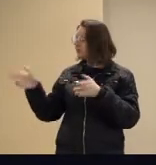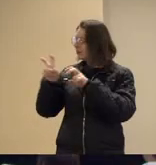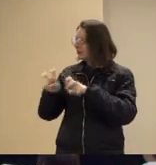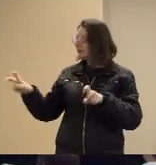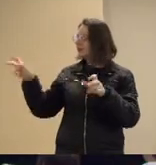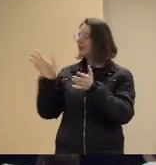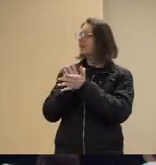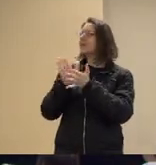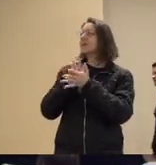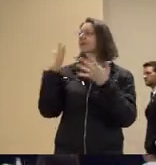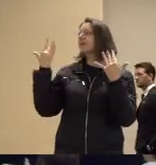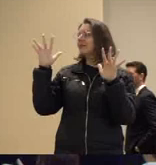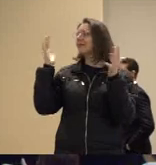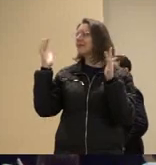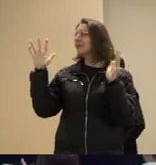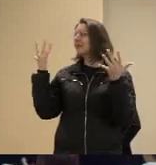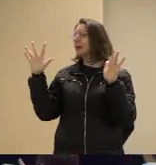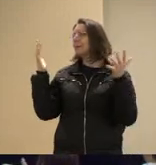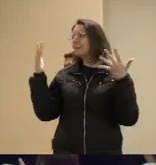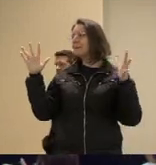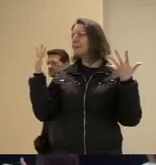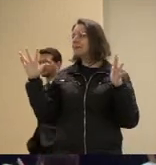convidadas.